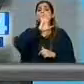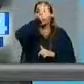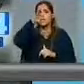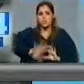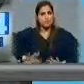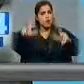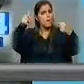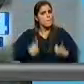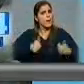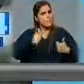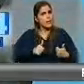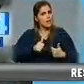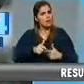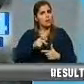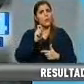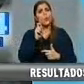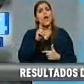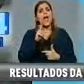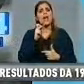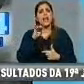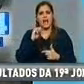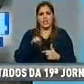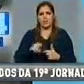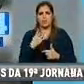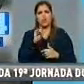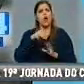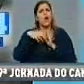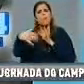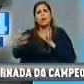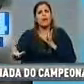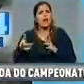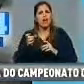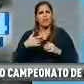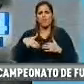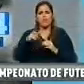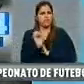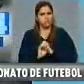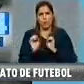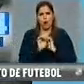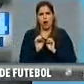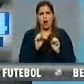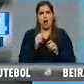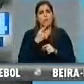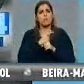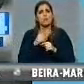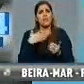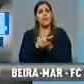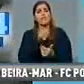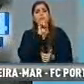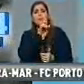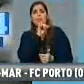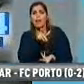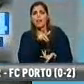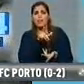Erasmus. Não vai ser complicado com o novo financiamento europeu, o Erasmus for All, conseguir que Portugal possa manter esse